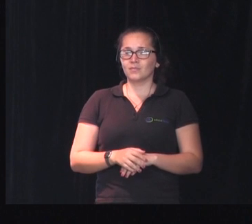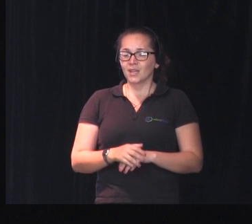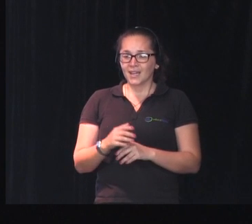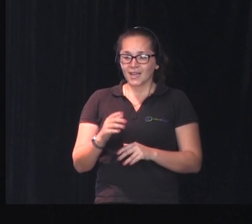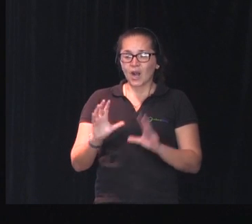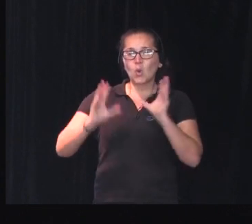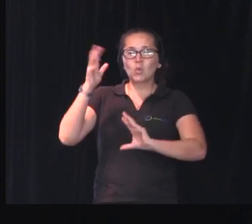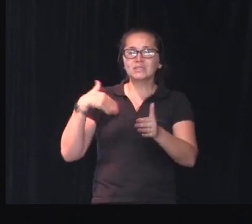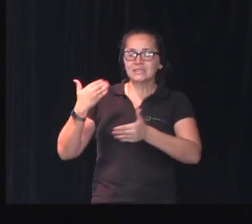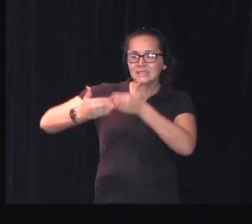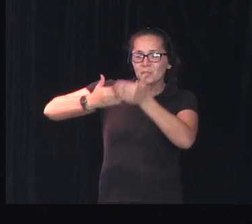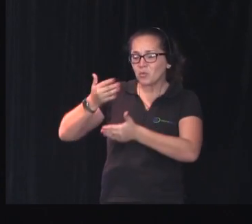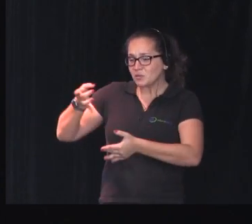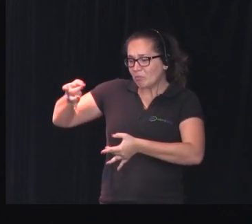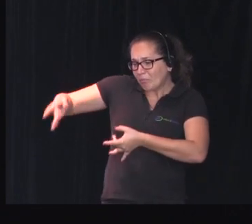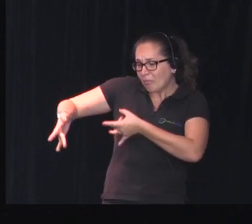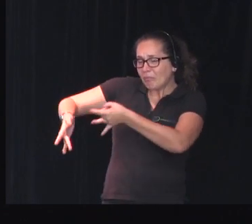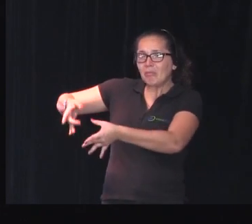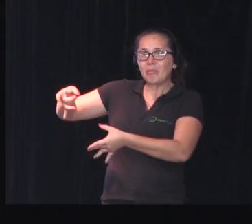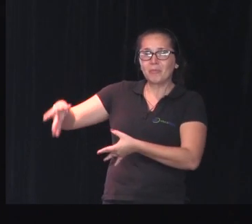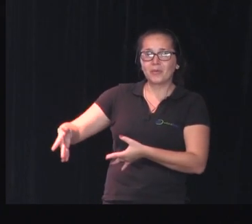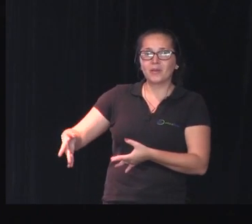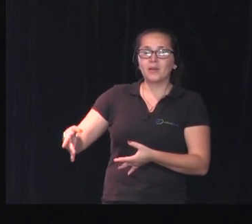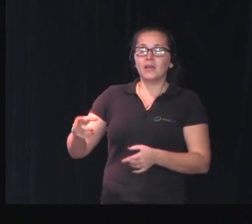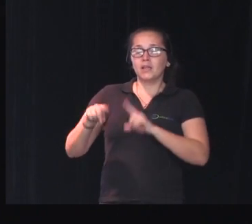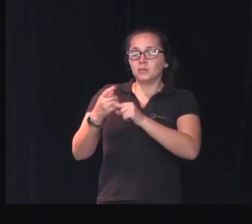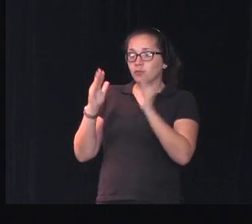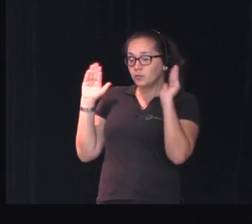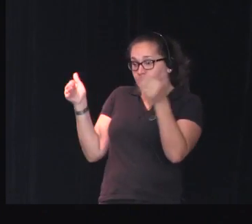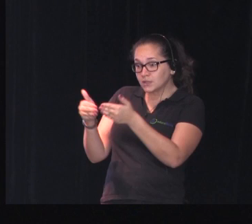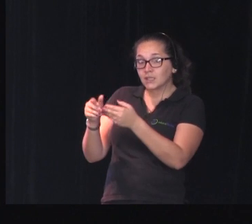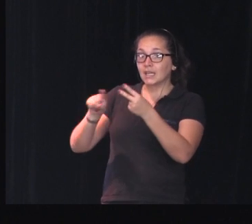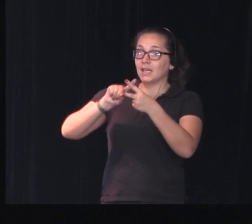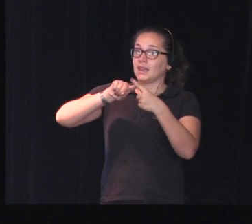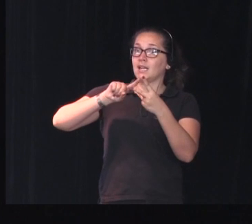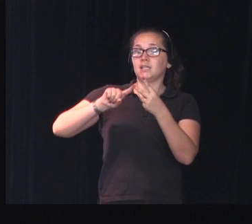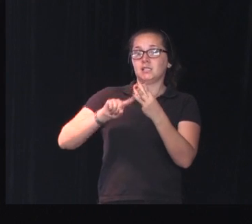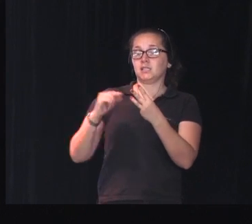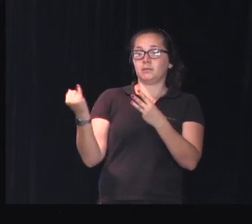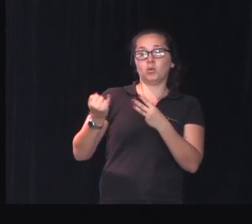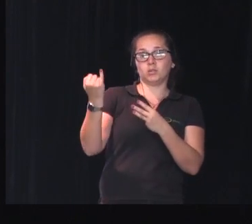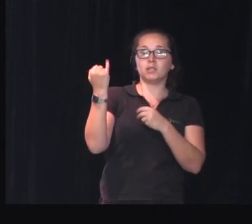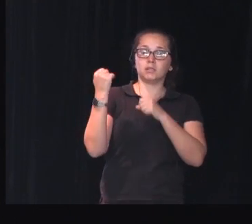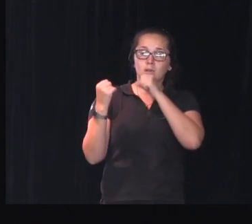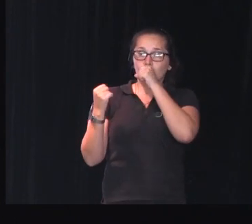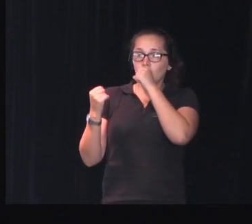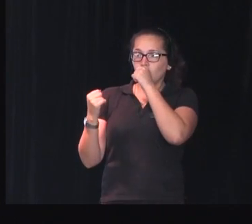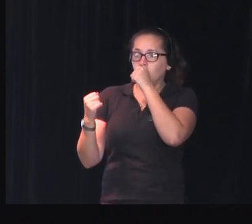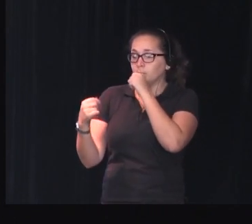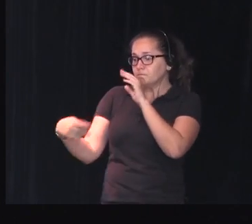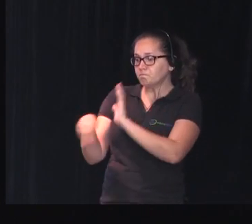estar muito degradado. E de forma de pôr atenção em 3 coisas que